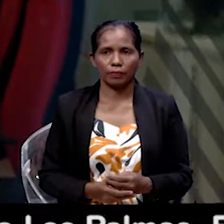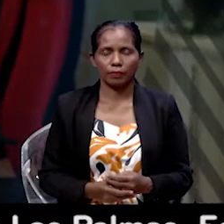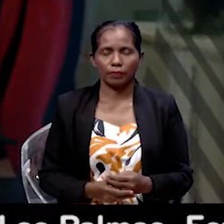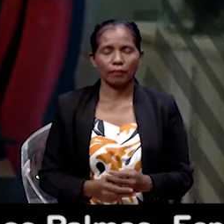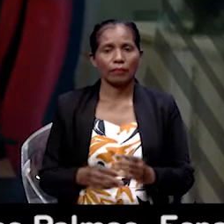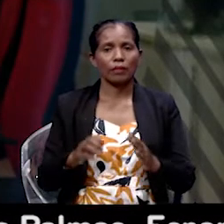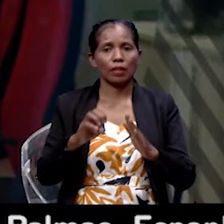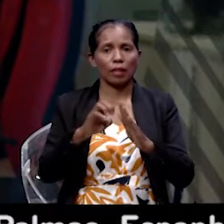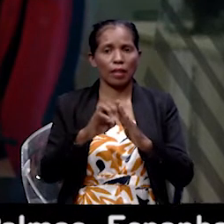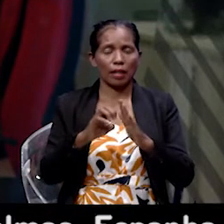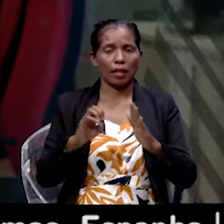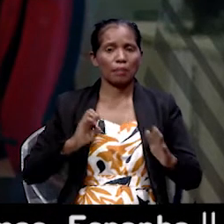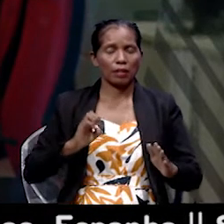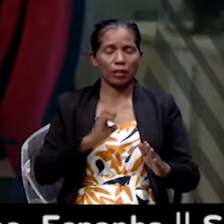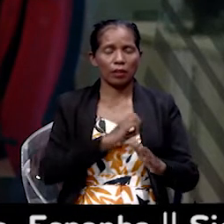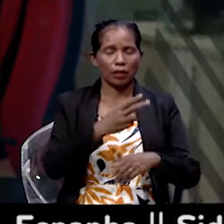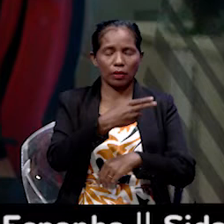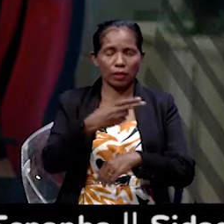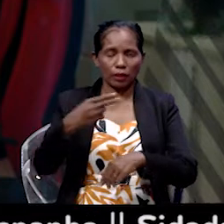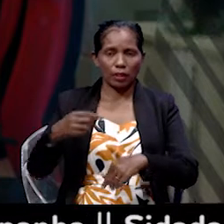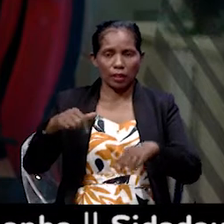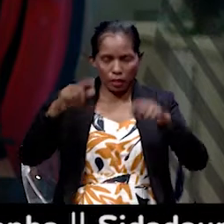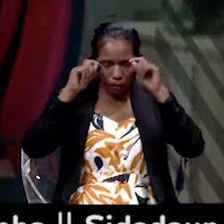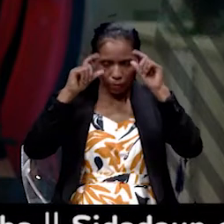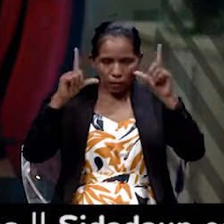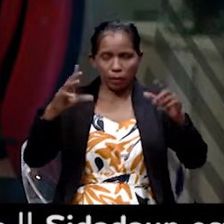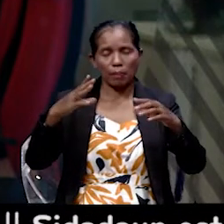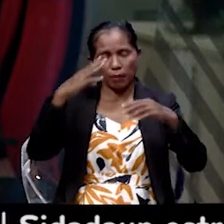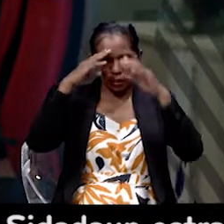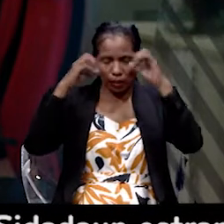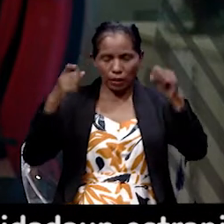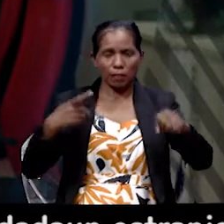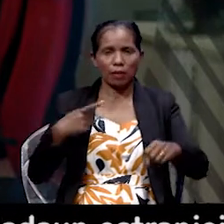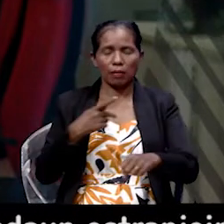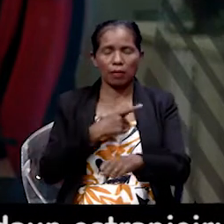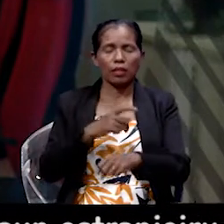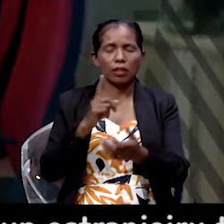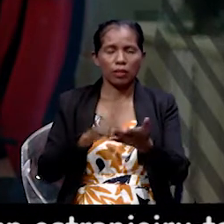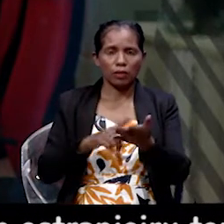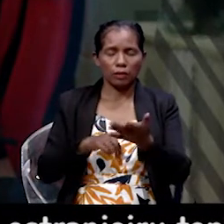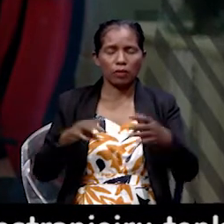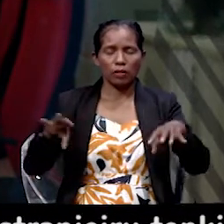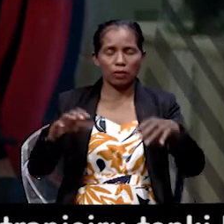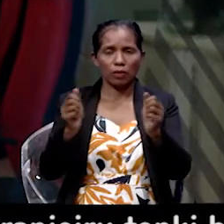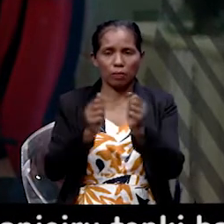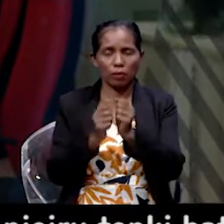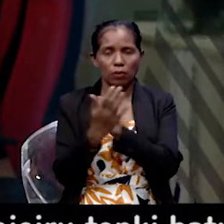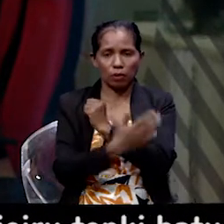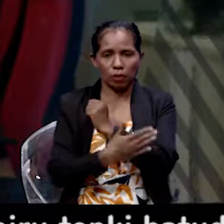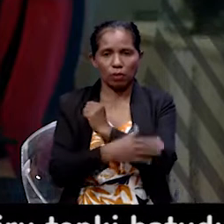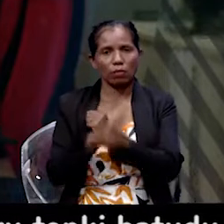Embaixador Indonésia e Timor-Leste, o presidente do parlamento, discute futuro cooperação entre a nação Gruanian.